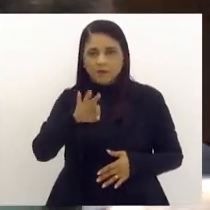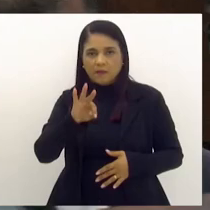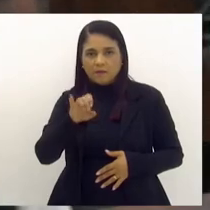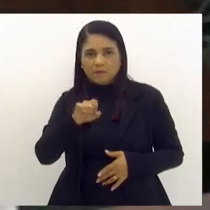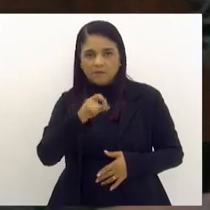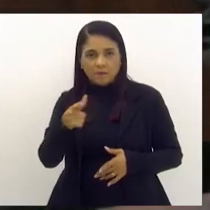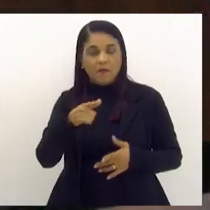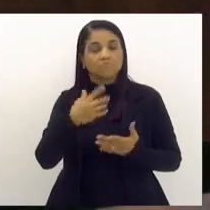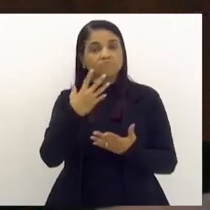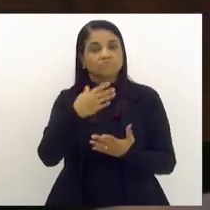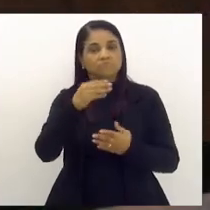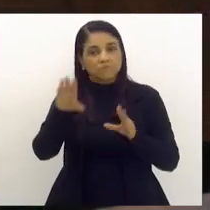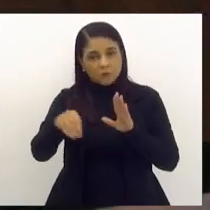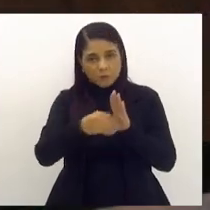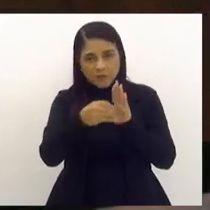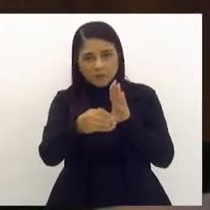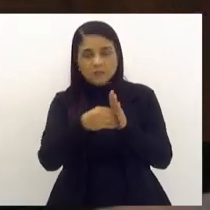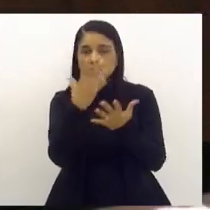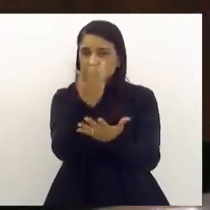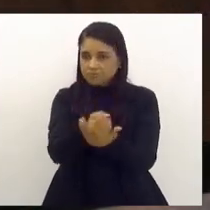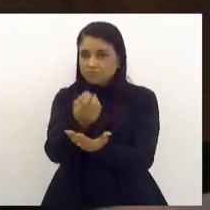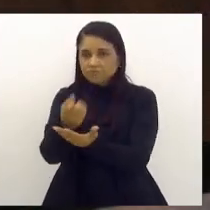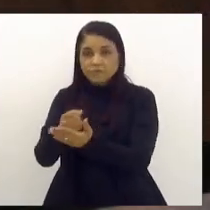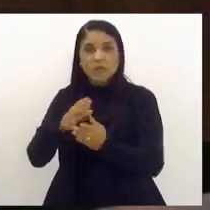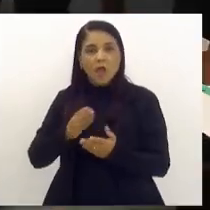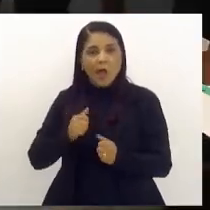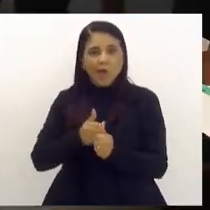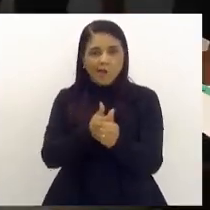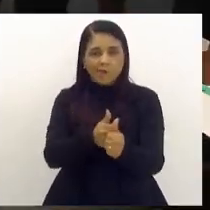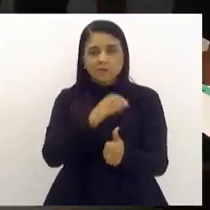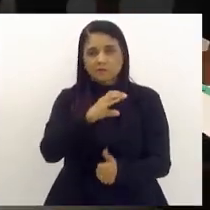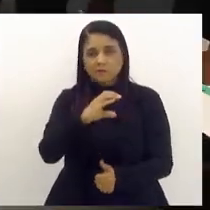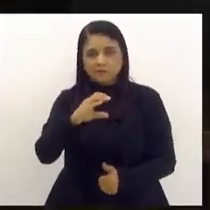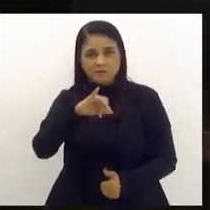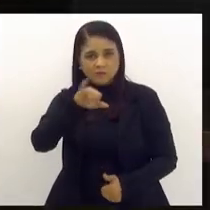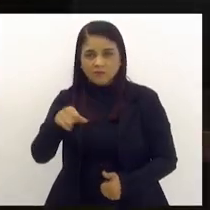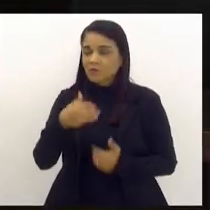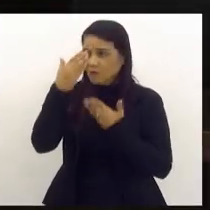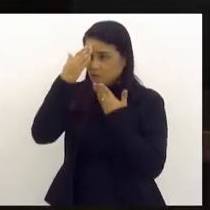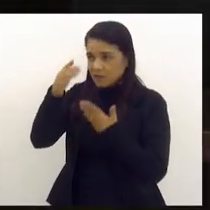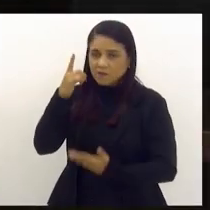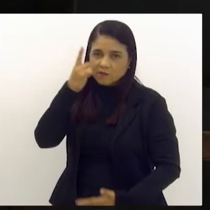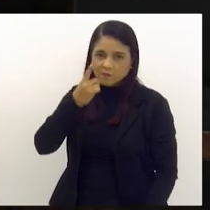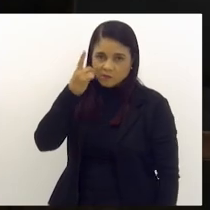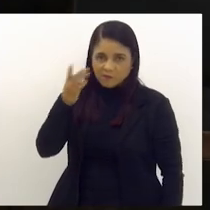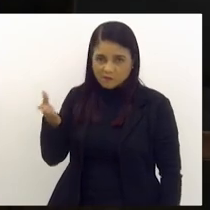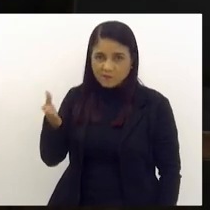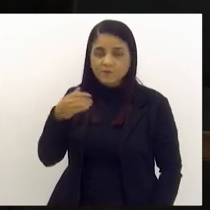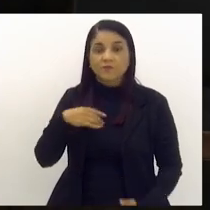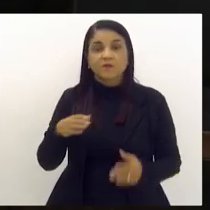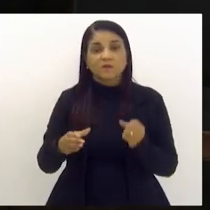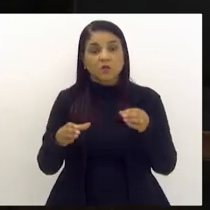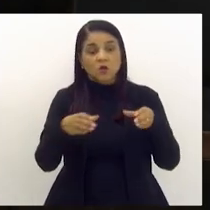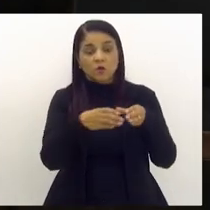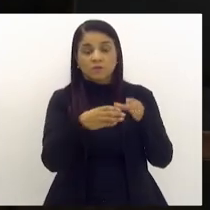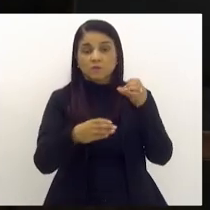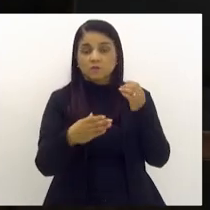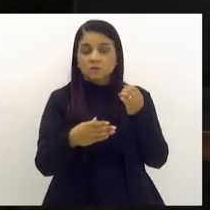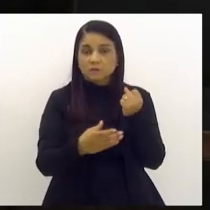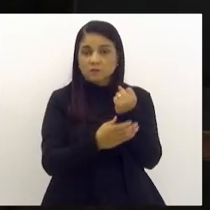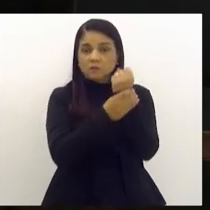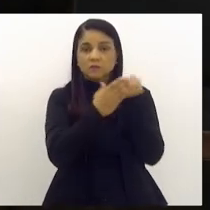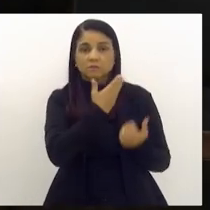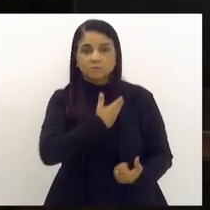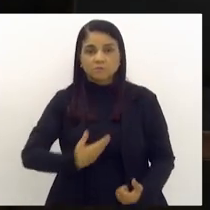ser favorável, acompanhando a CCJ. Muito obrigado, deputada Marta Rocha. Pela Comissão de Segurança Pública e Assuntos